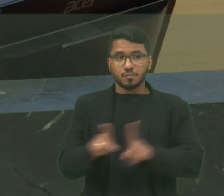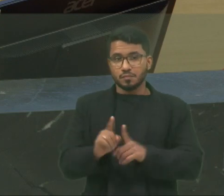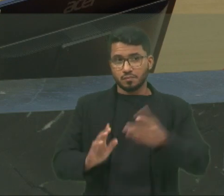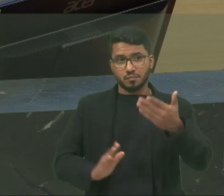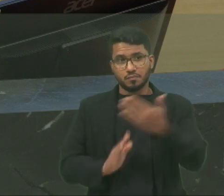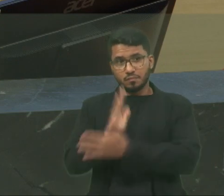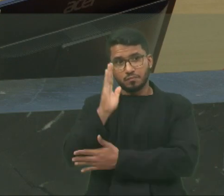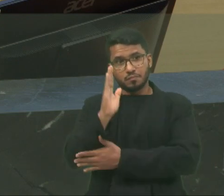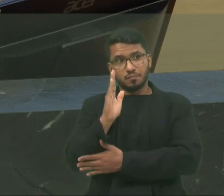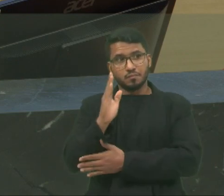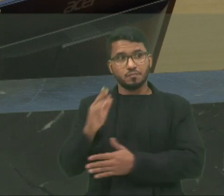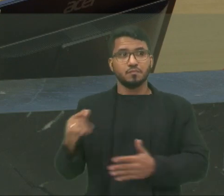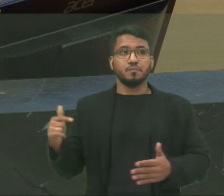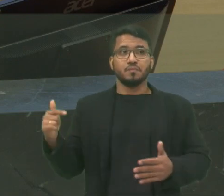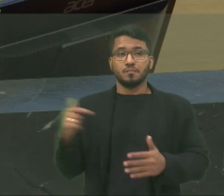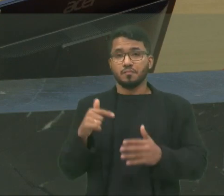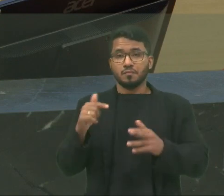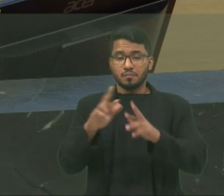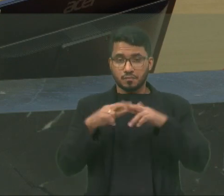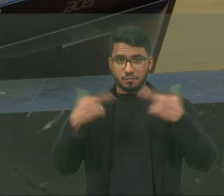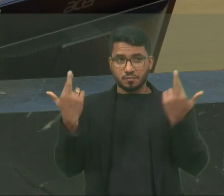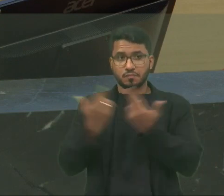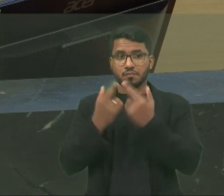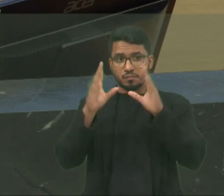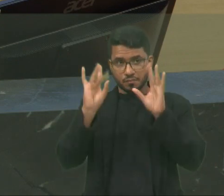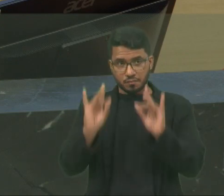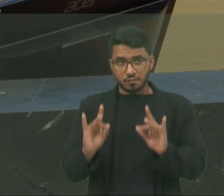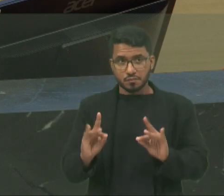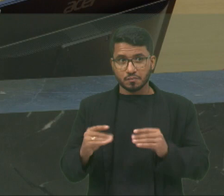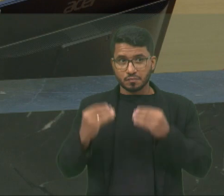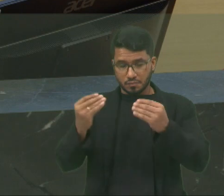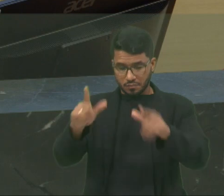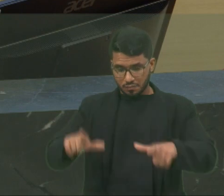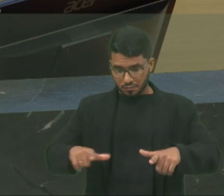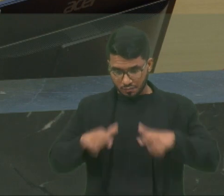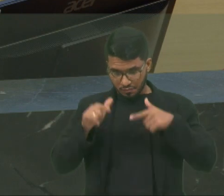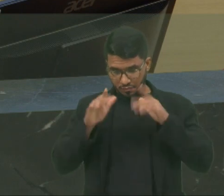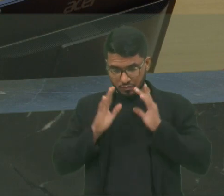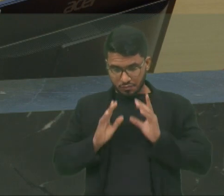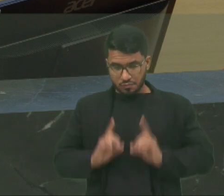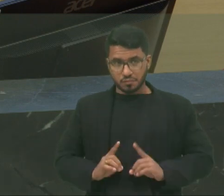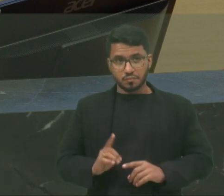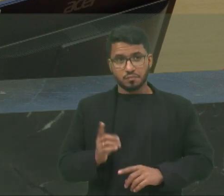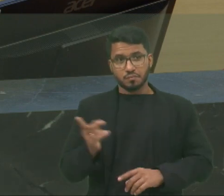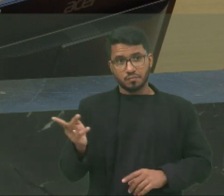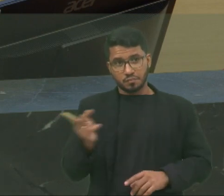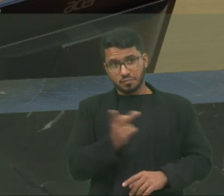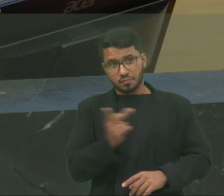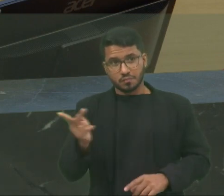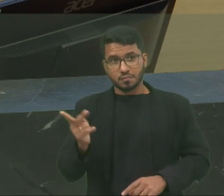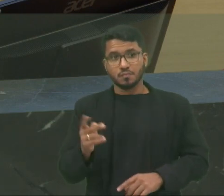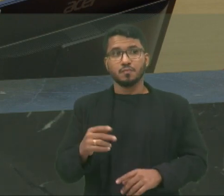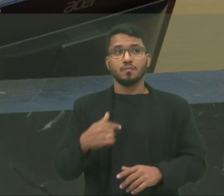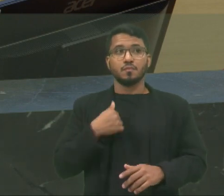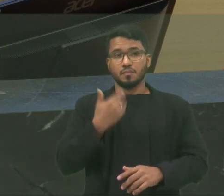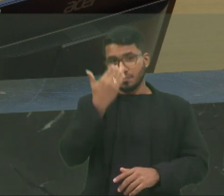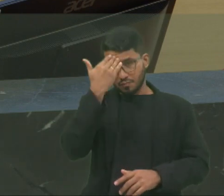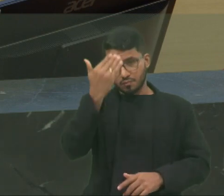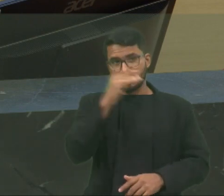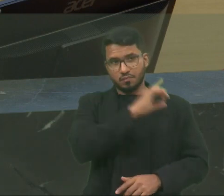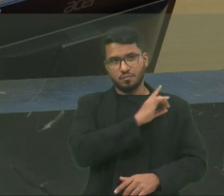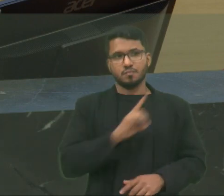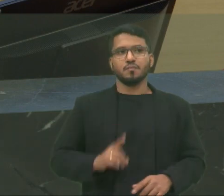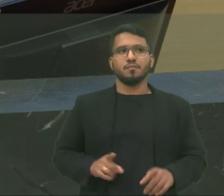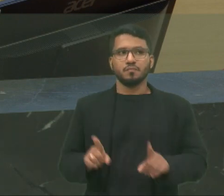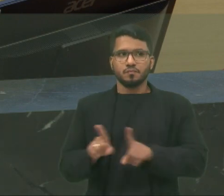aprovaram esta homenagem aos senhores. Então, aqui a minha grata alegria em poder